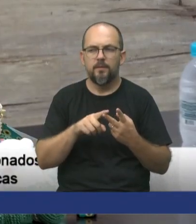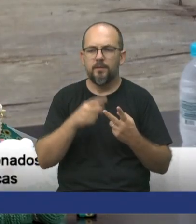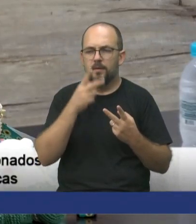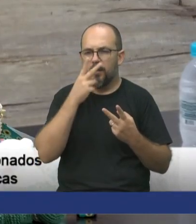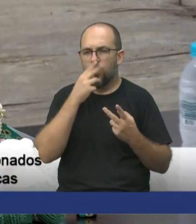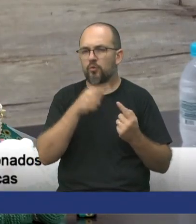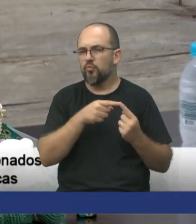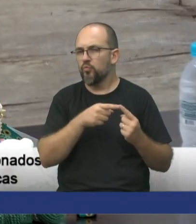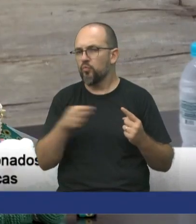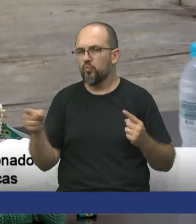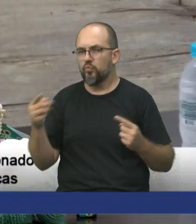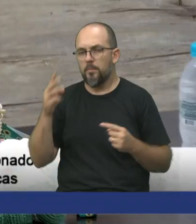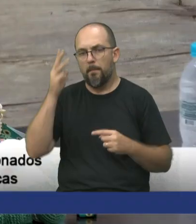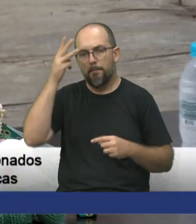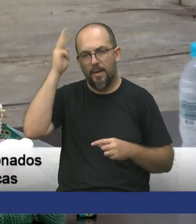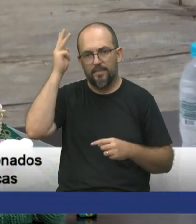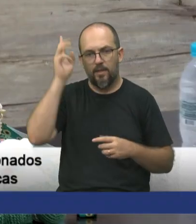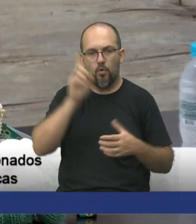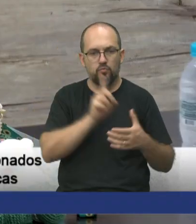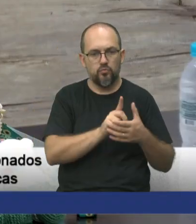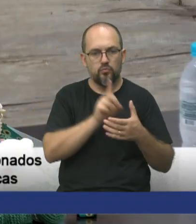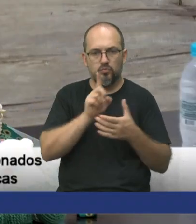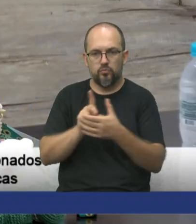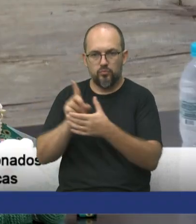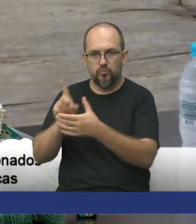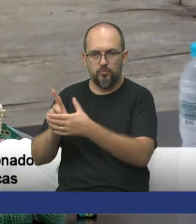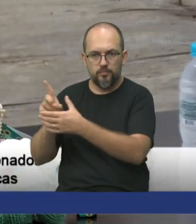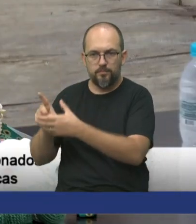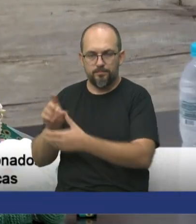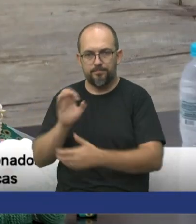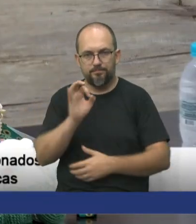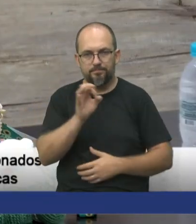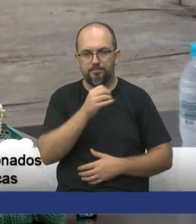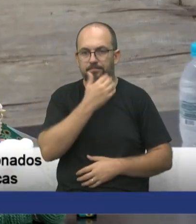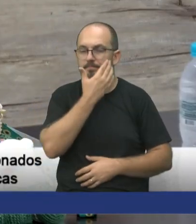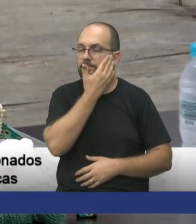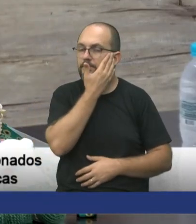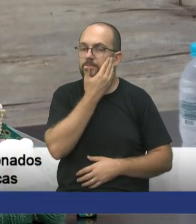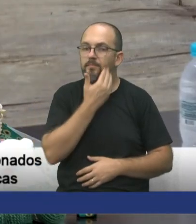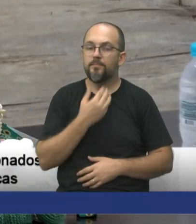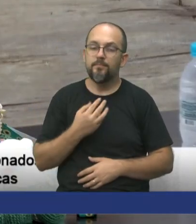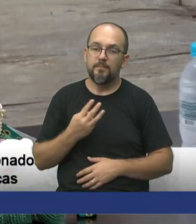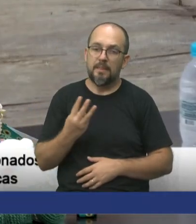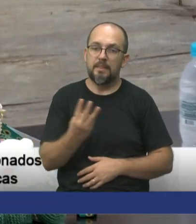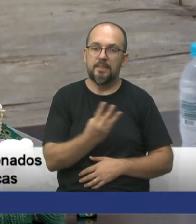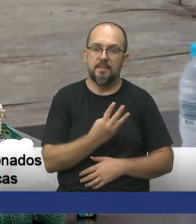elas, do vereador Matheus. Então, nós três